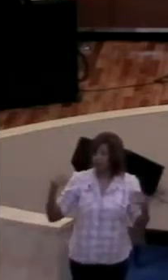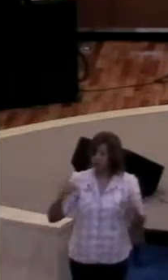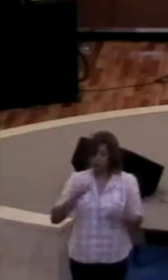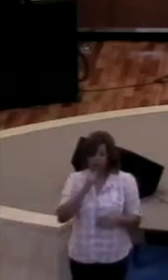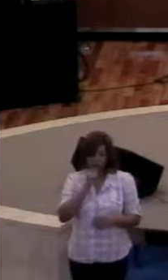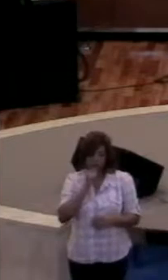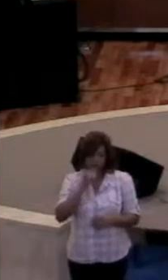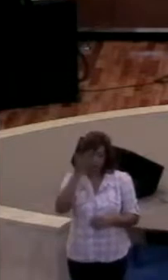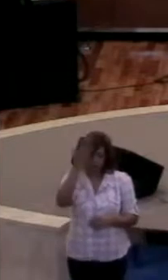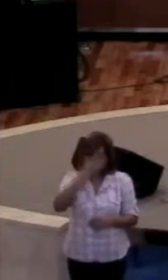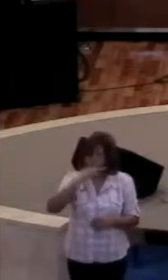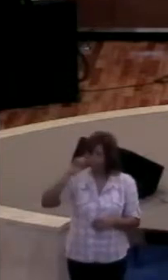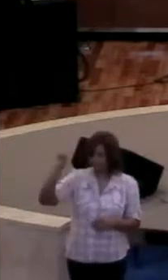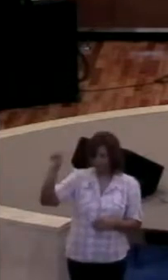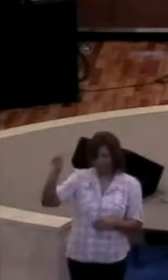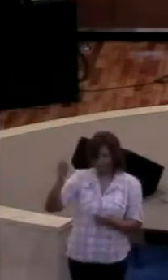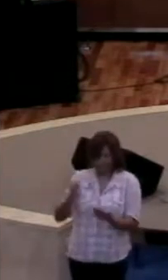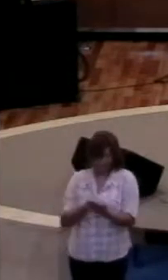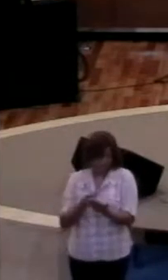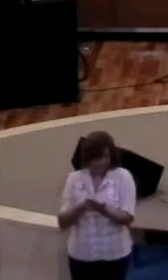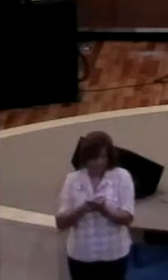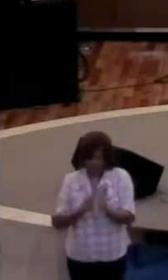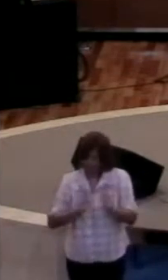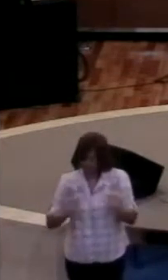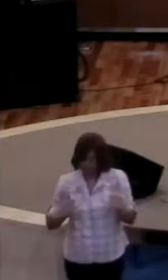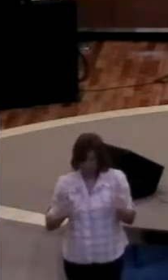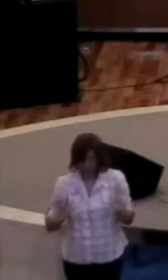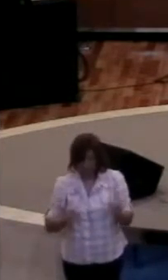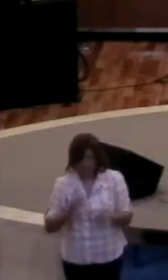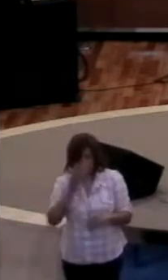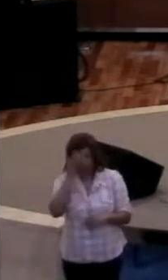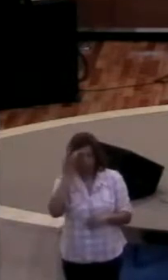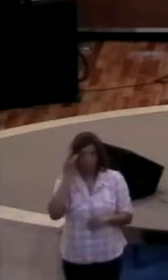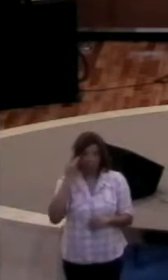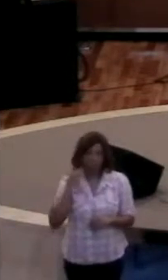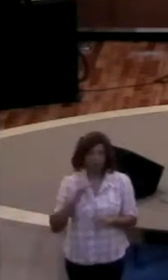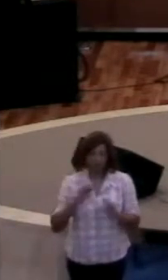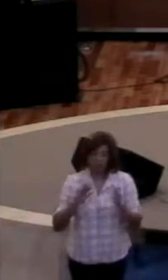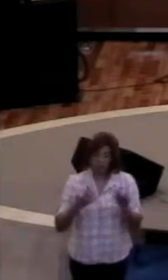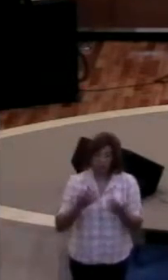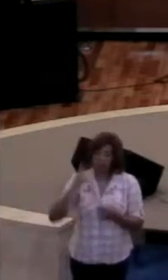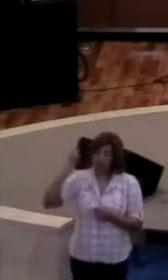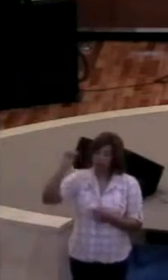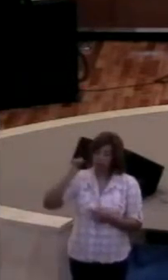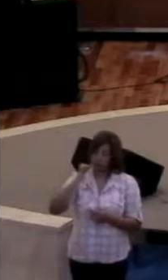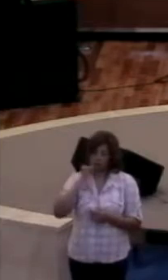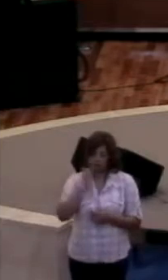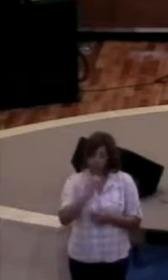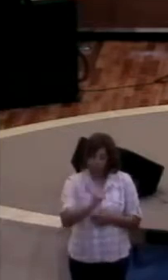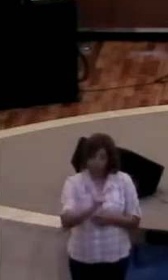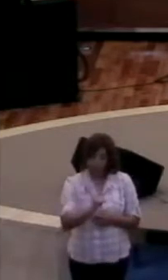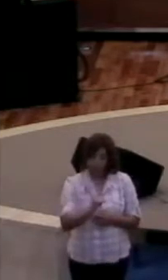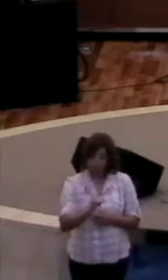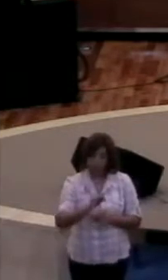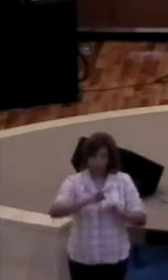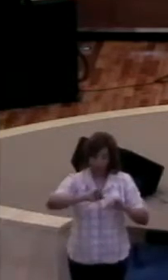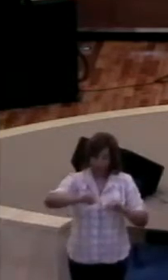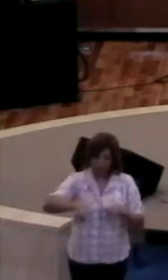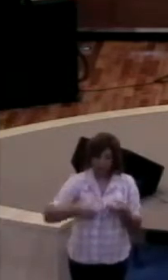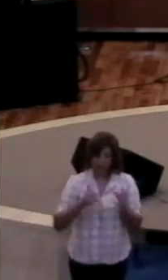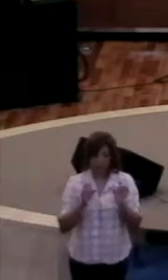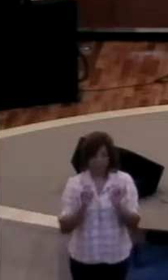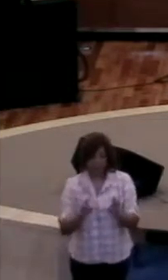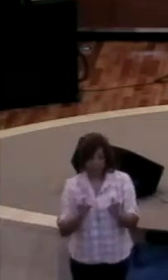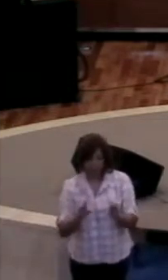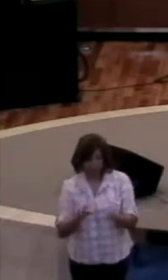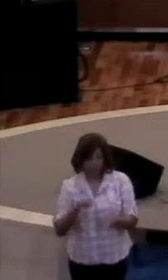Quando Deus manda José, Maria e seu filho para o Egito, o Senhor sabia que era somente